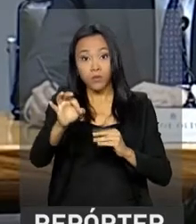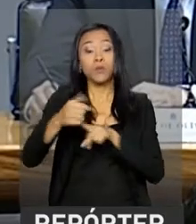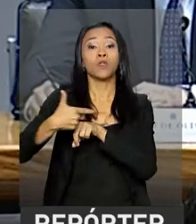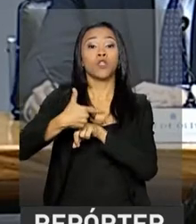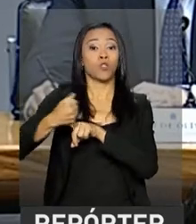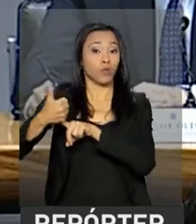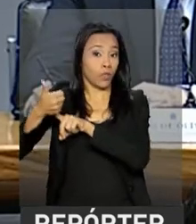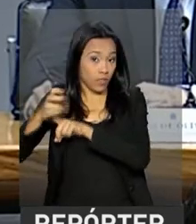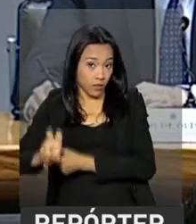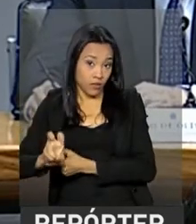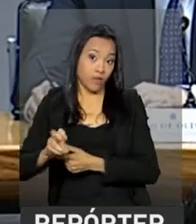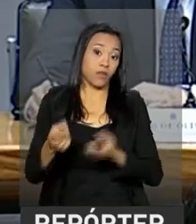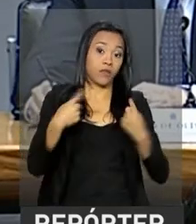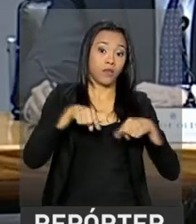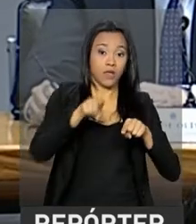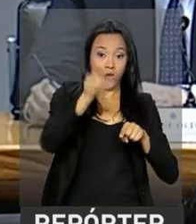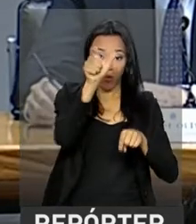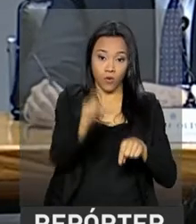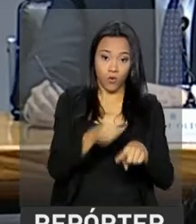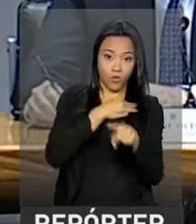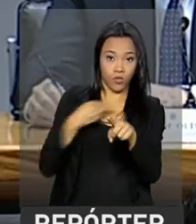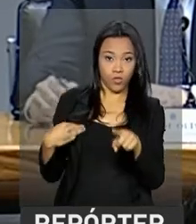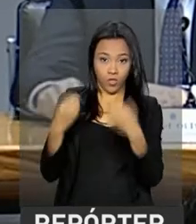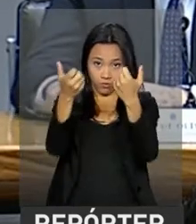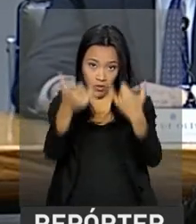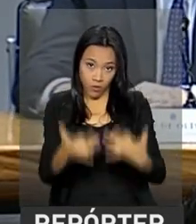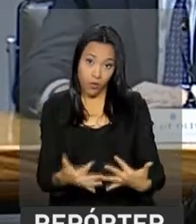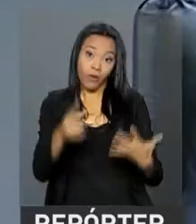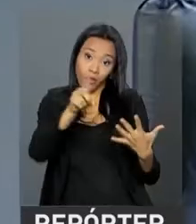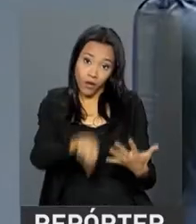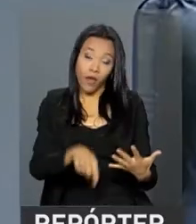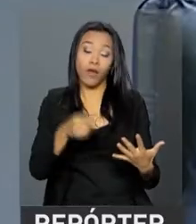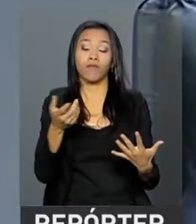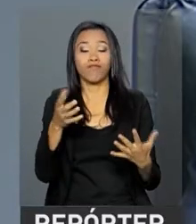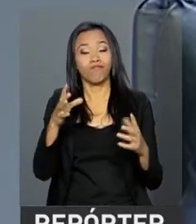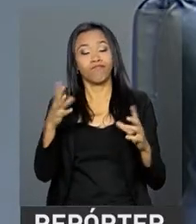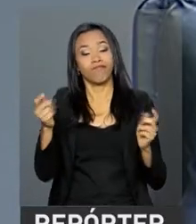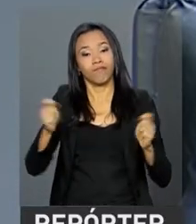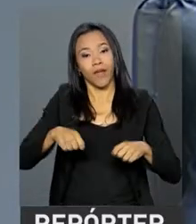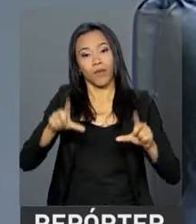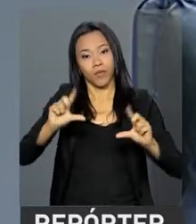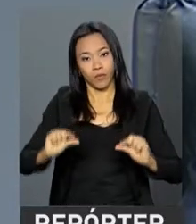da fazenda disse que o momento é propício para a redução esta